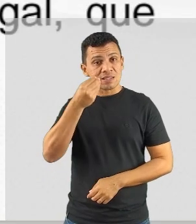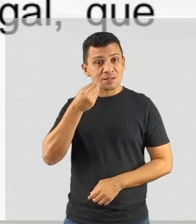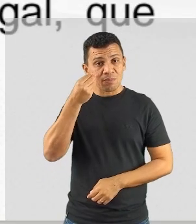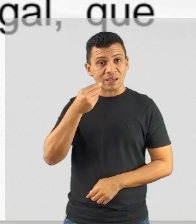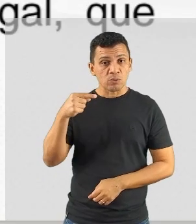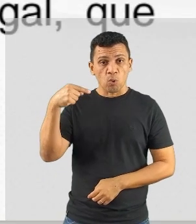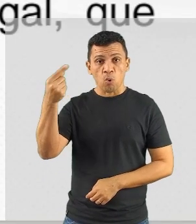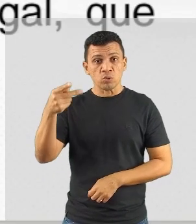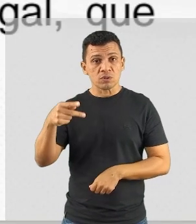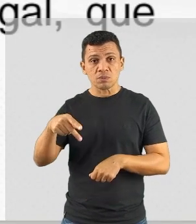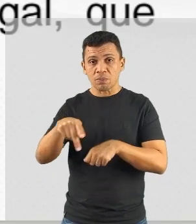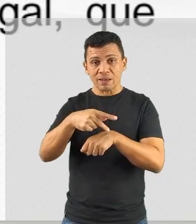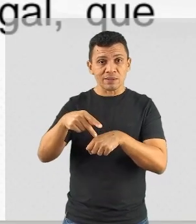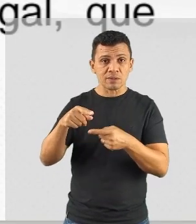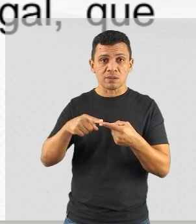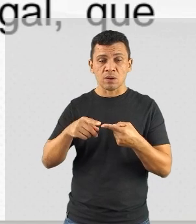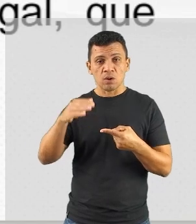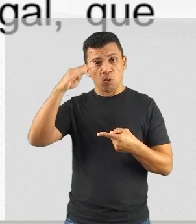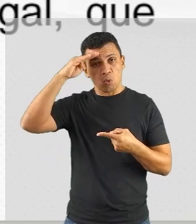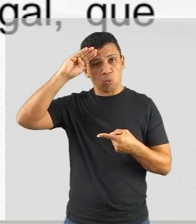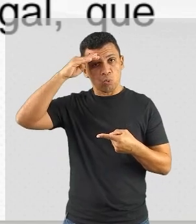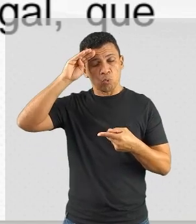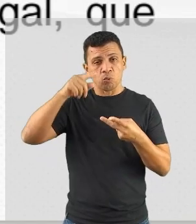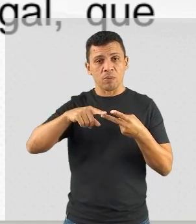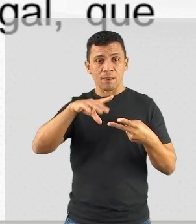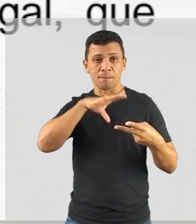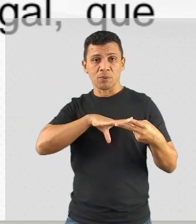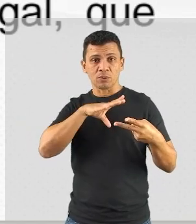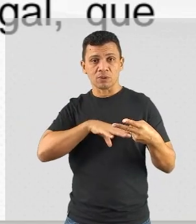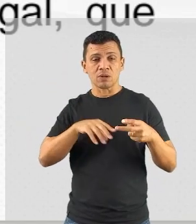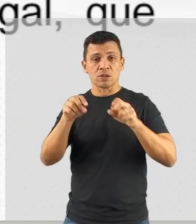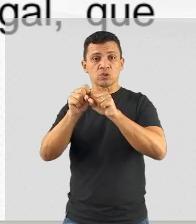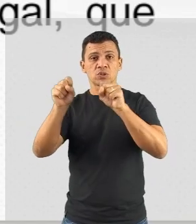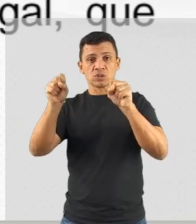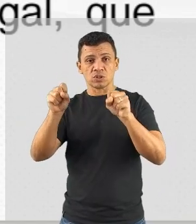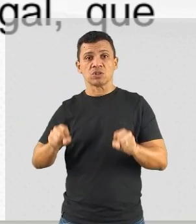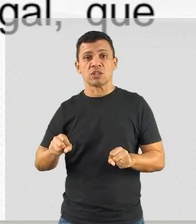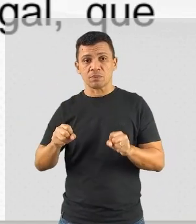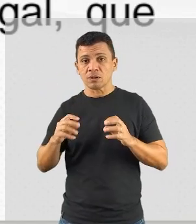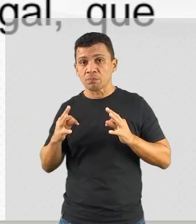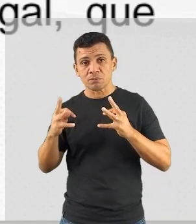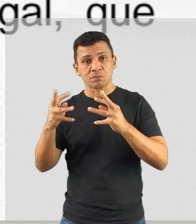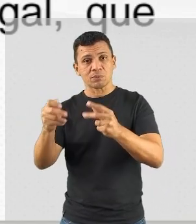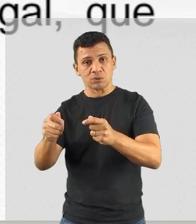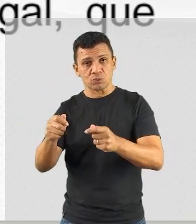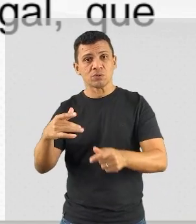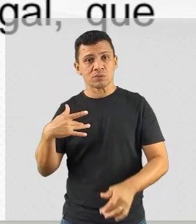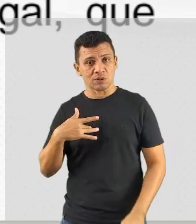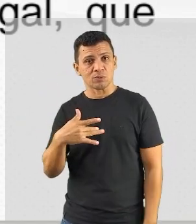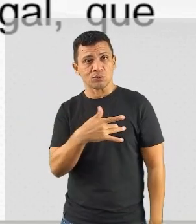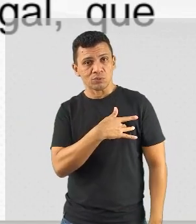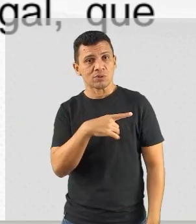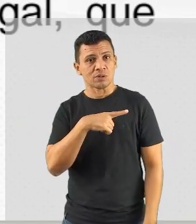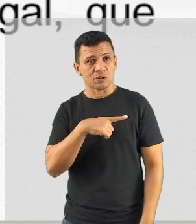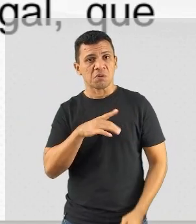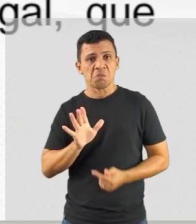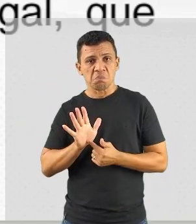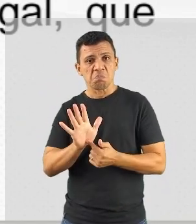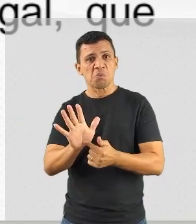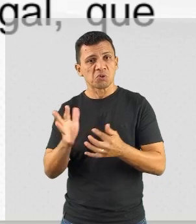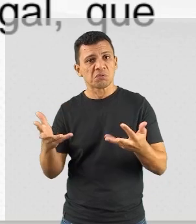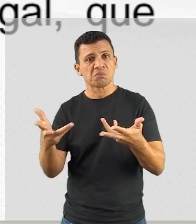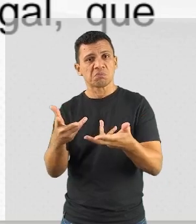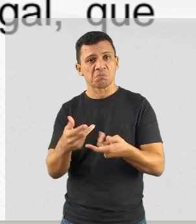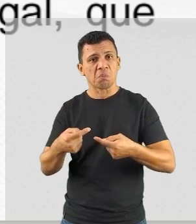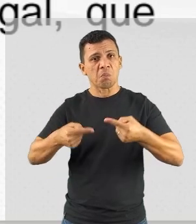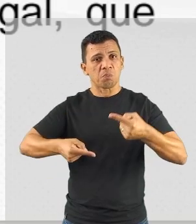países, como Cuba e Portugal, que possuem sistemas de saúde universais e estruturados, demonstrou a eficácia de políticas públicas que